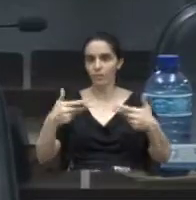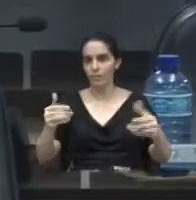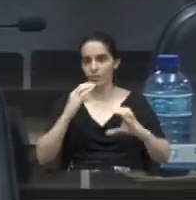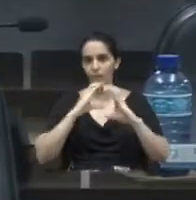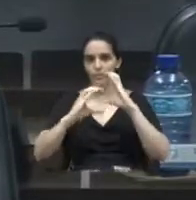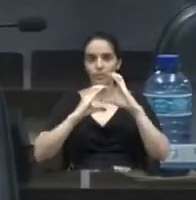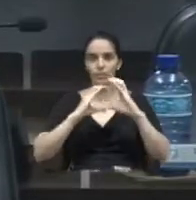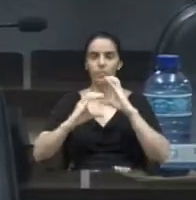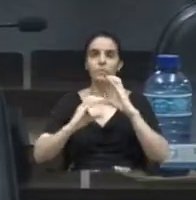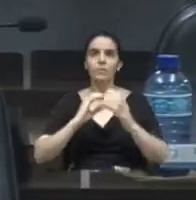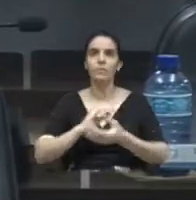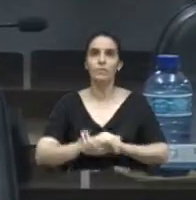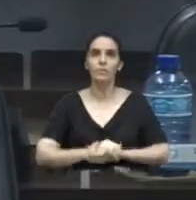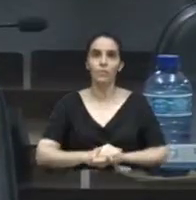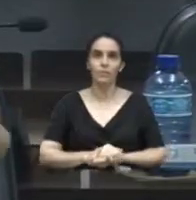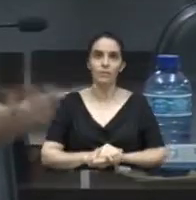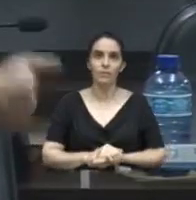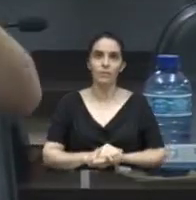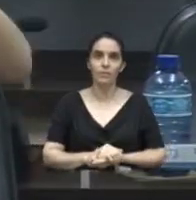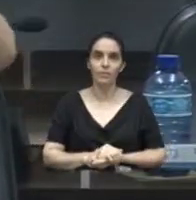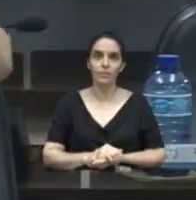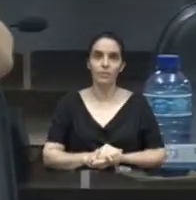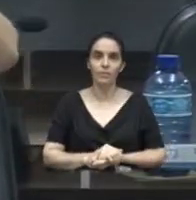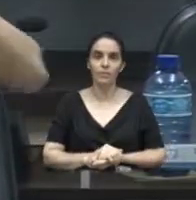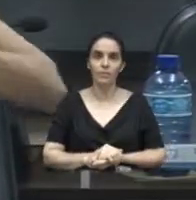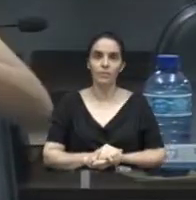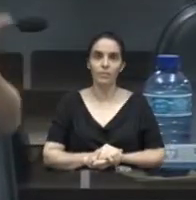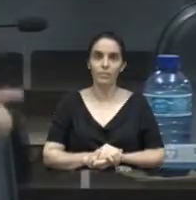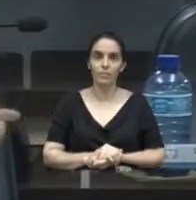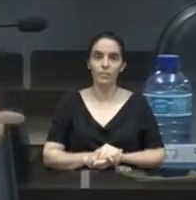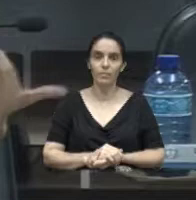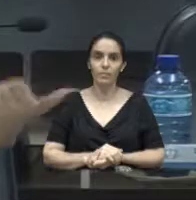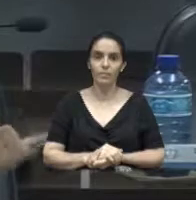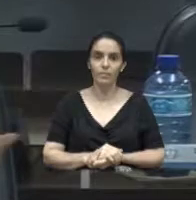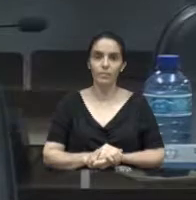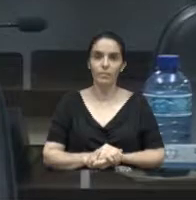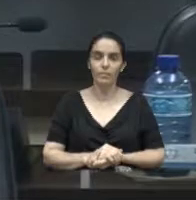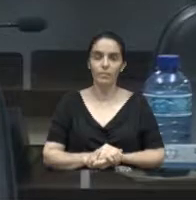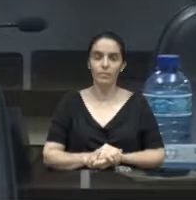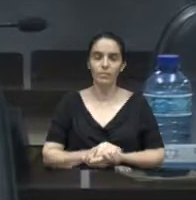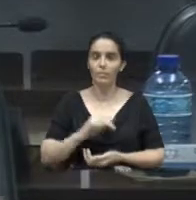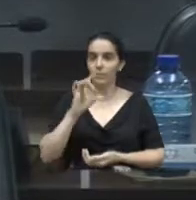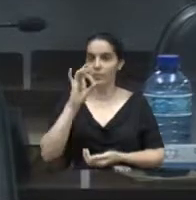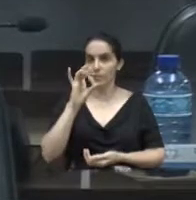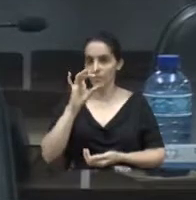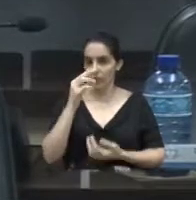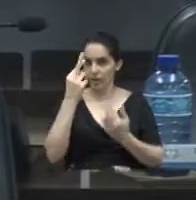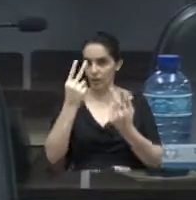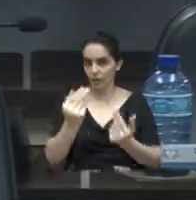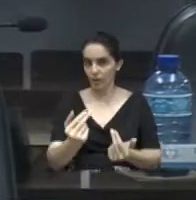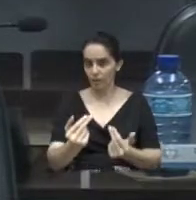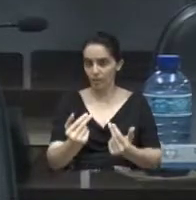meios. Só no mesmo sentido do requerimento anterior, também uma